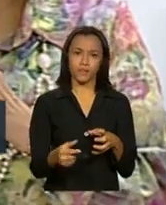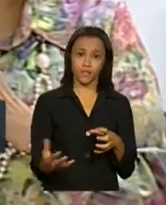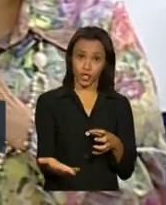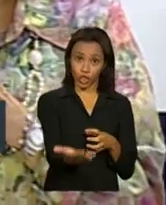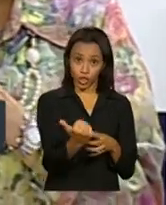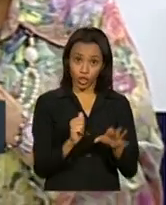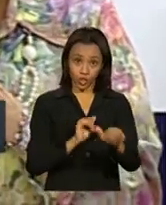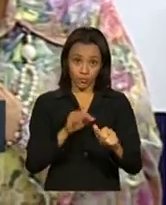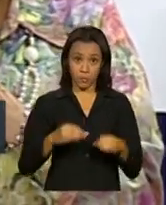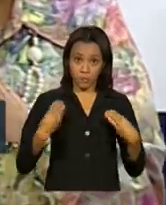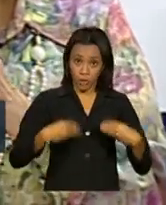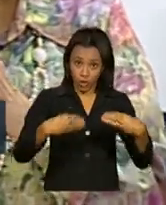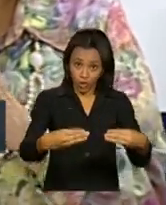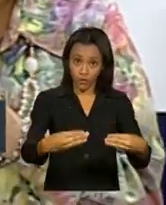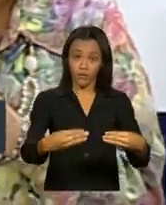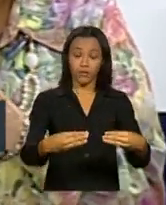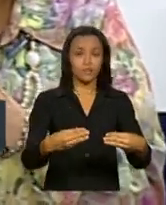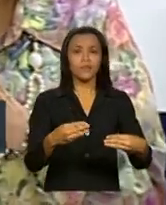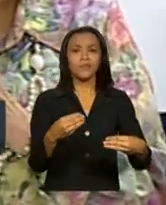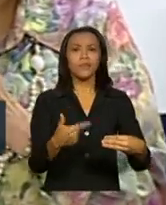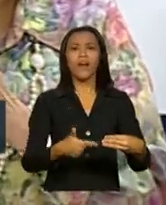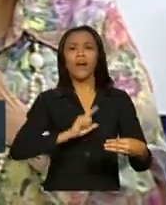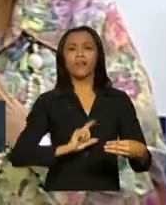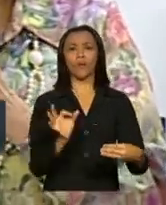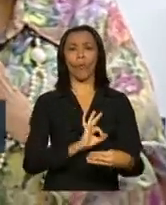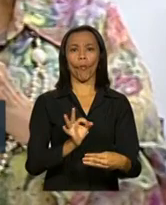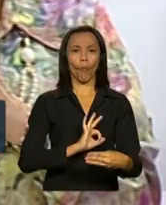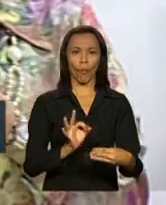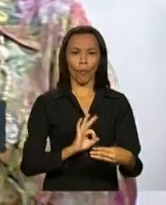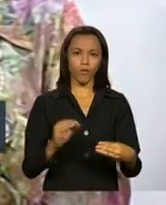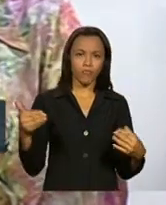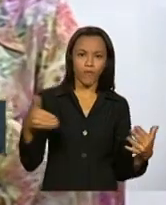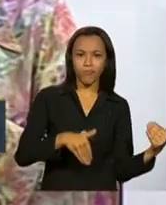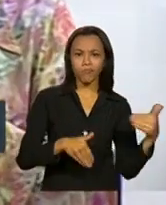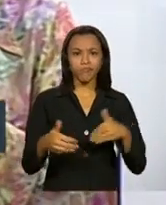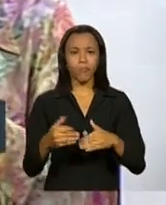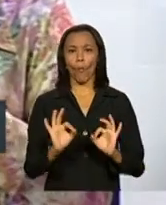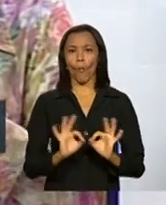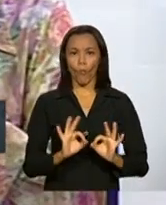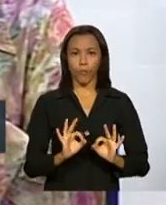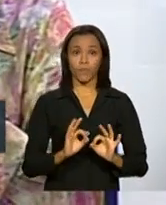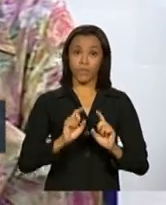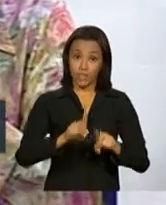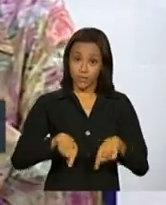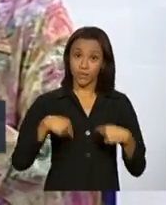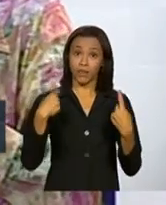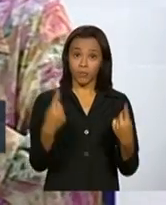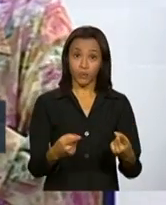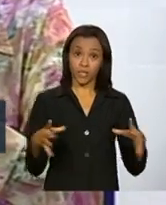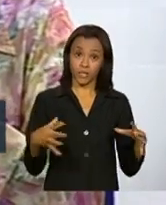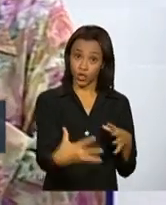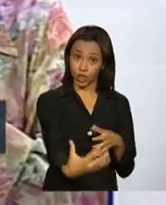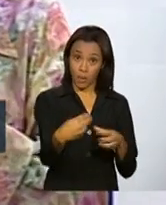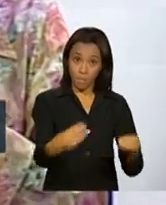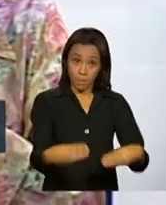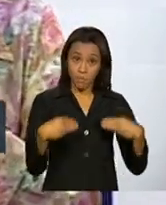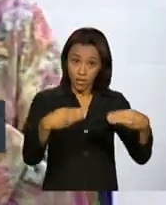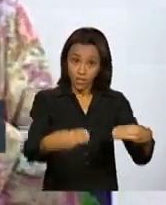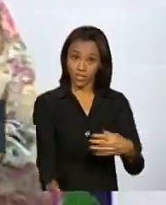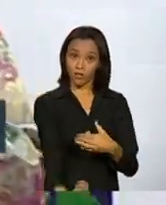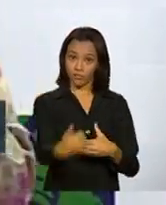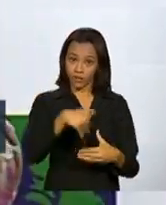Ministérios eh que não estavam neles e portanto Ao serem integrados no